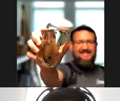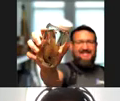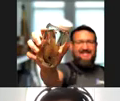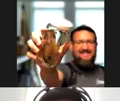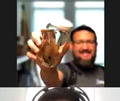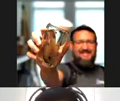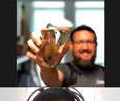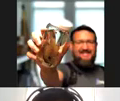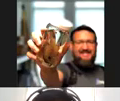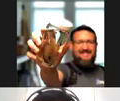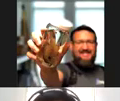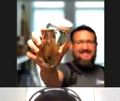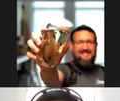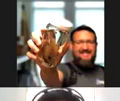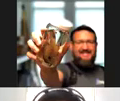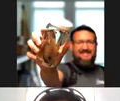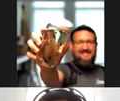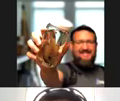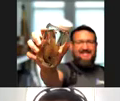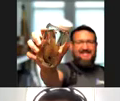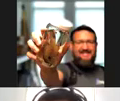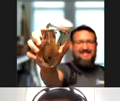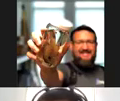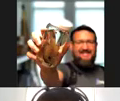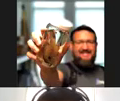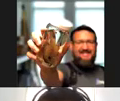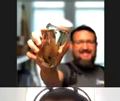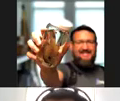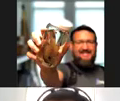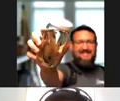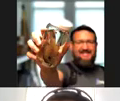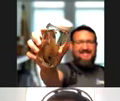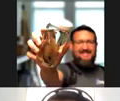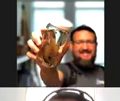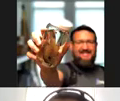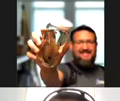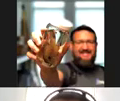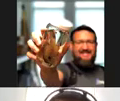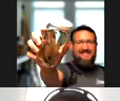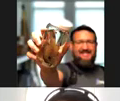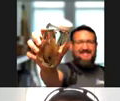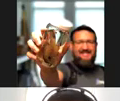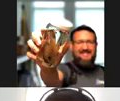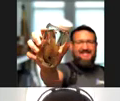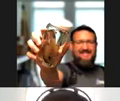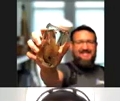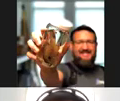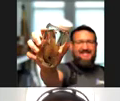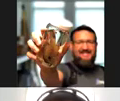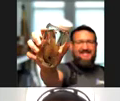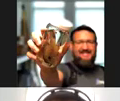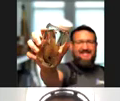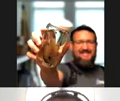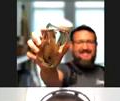os pressupostos, né? Um dos primeiros passos é entender quais são os pressupostos que aquele modelo faz. Que nem a nova assume distribuição normal,